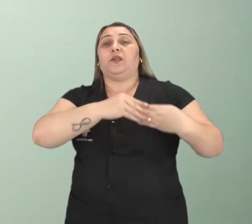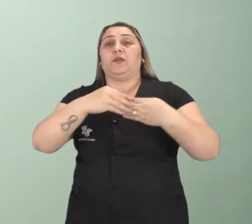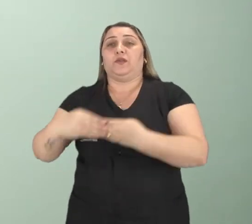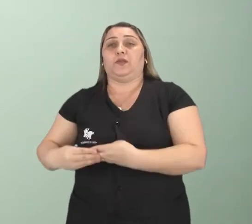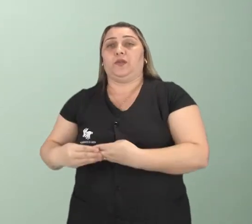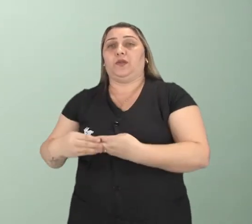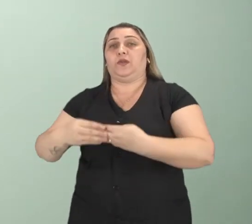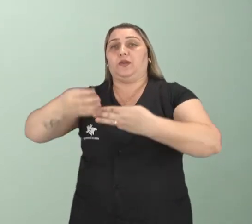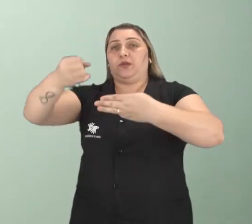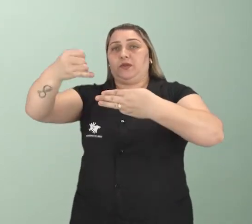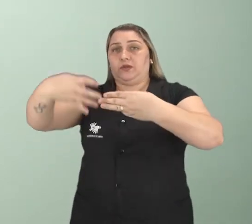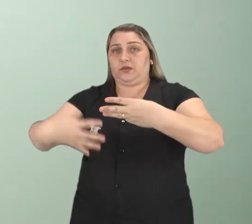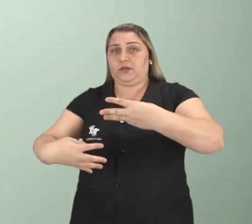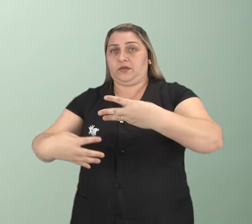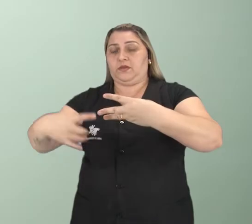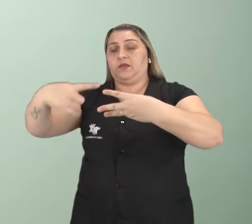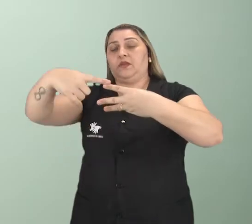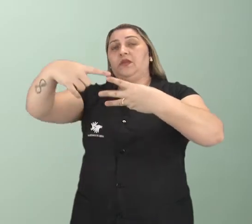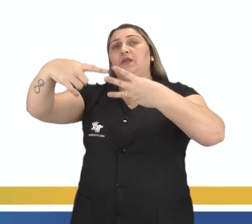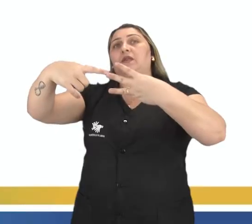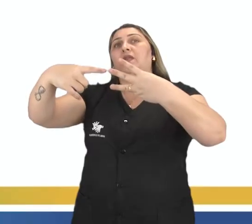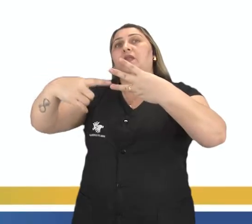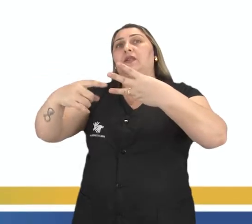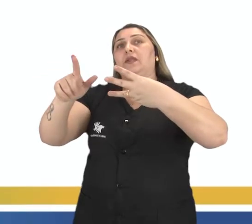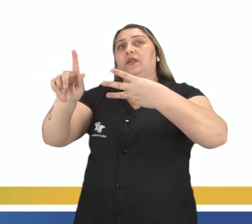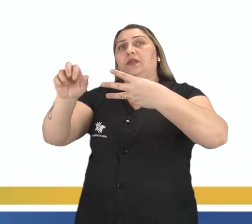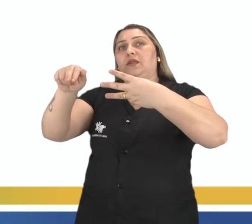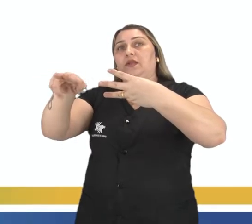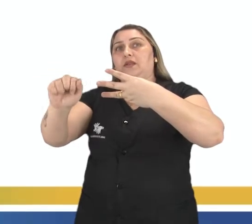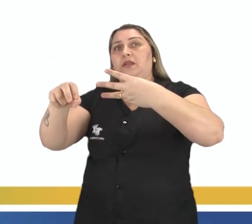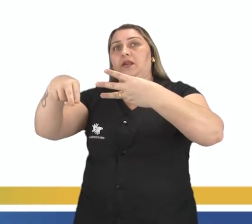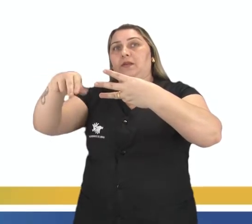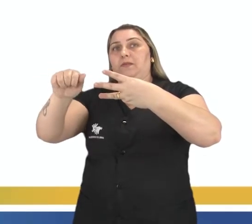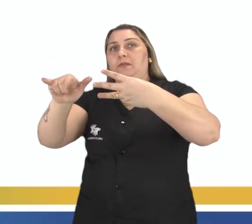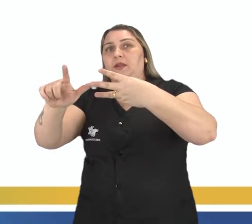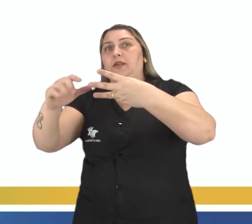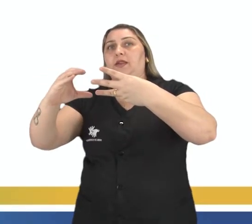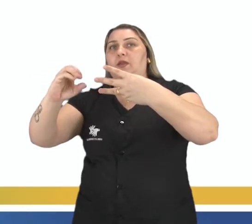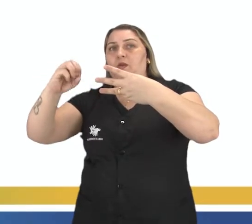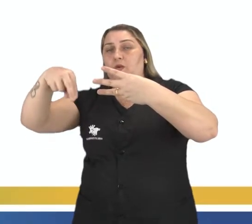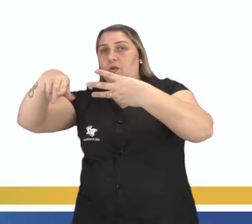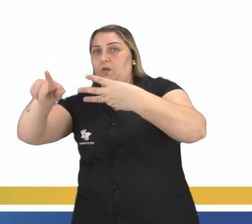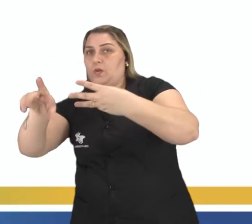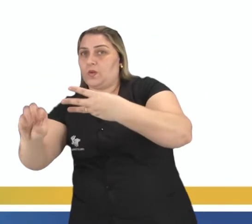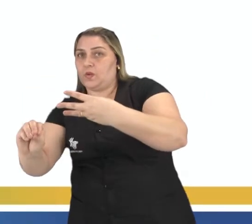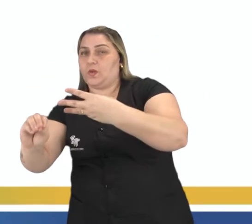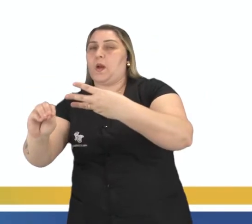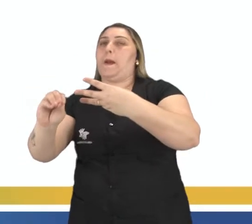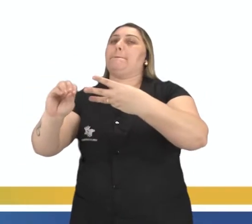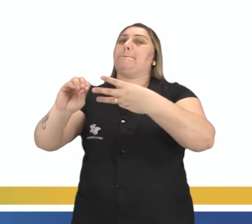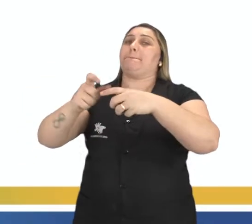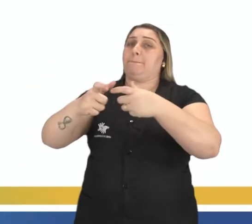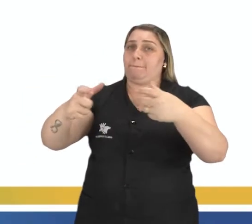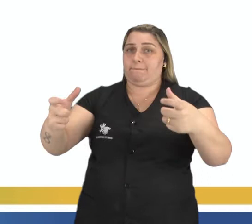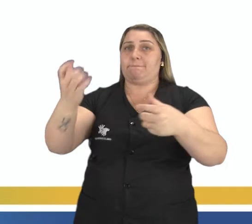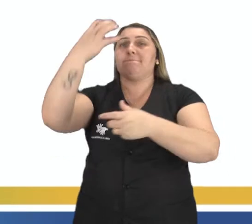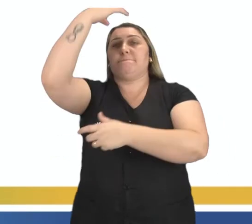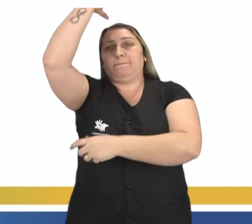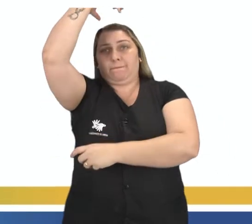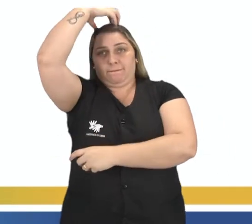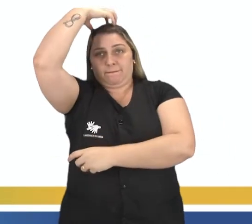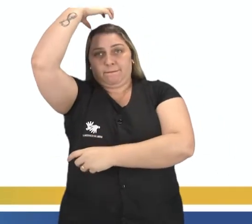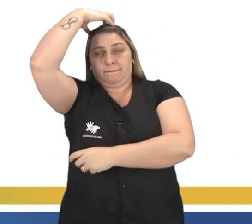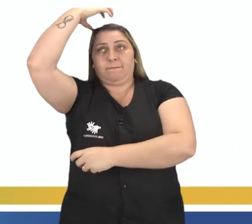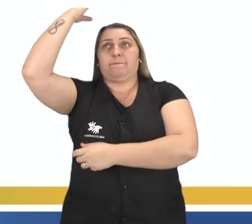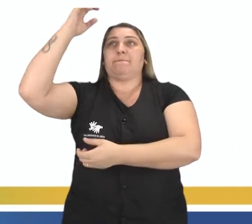gente discutir rapidinho o reino de Gana, de Mali e do Congo, né? Que foram grandes aí,